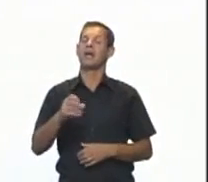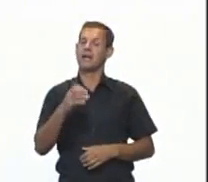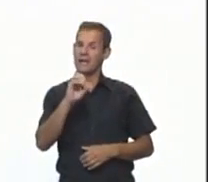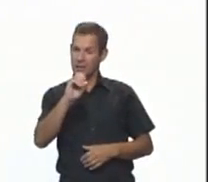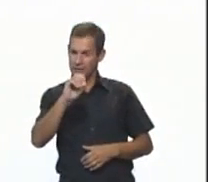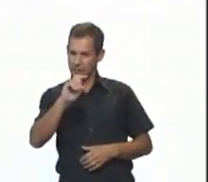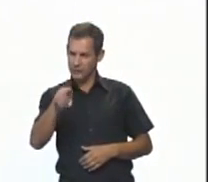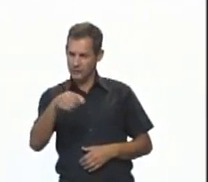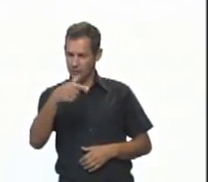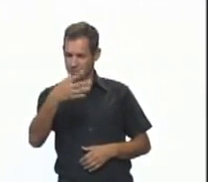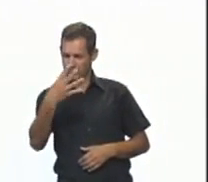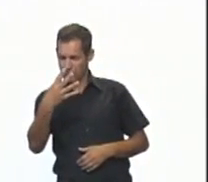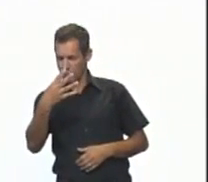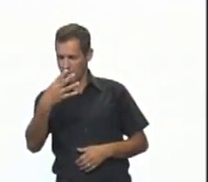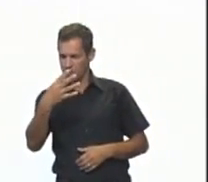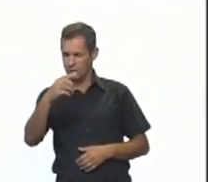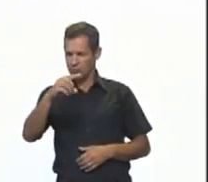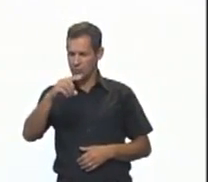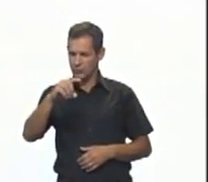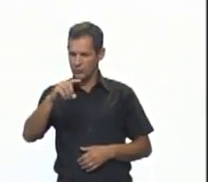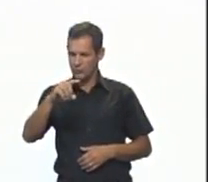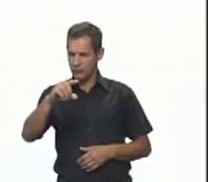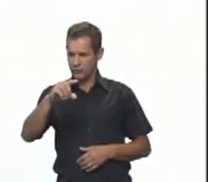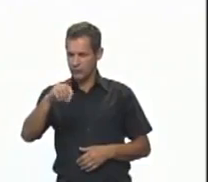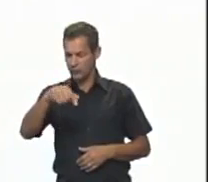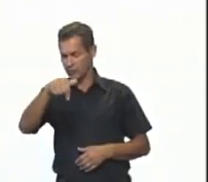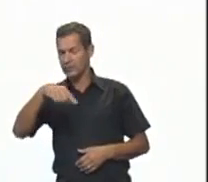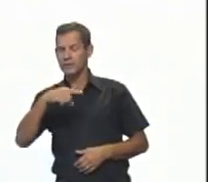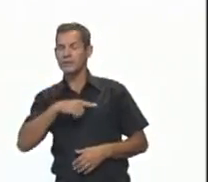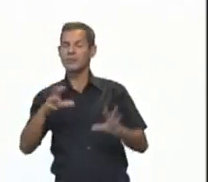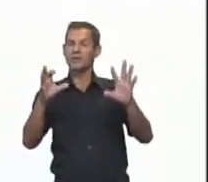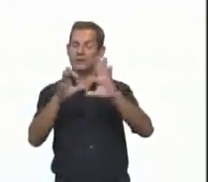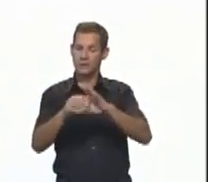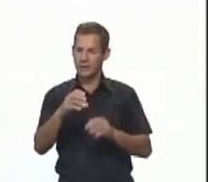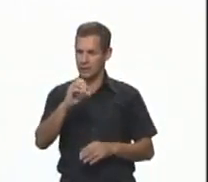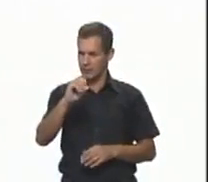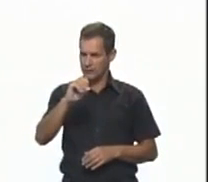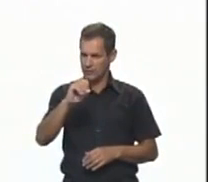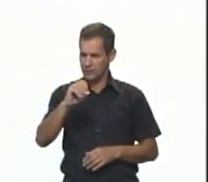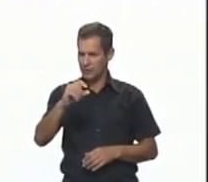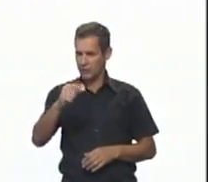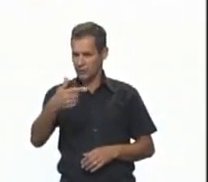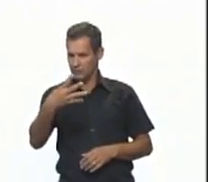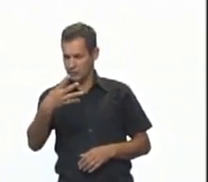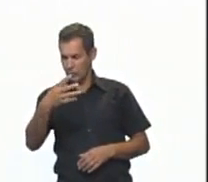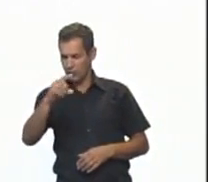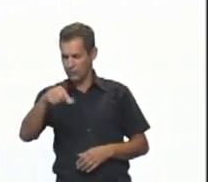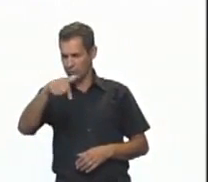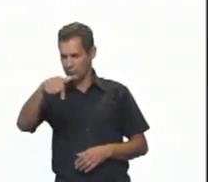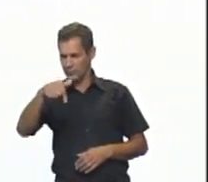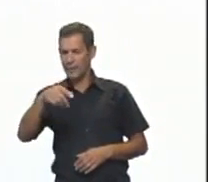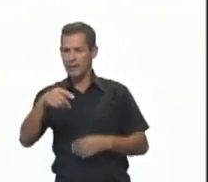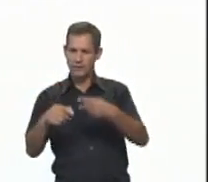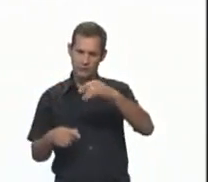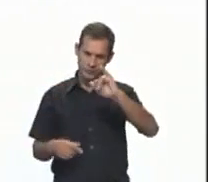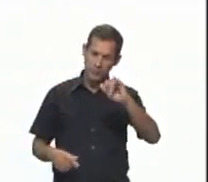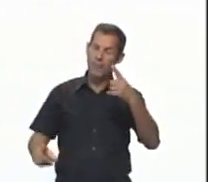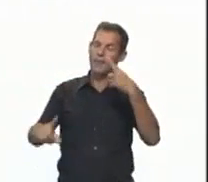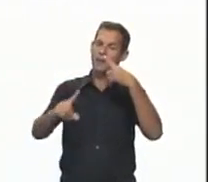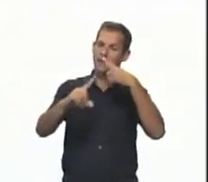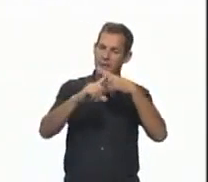de 0 a 24,7. Então, a gente tem a integral de 0 a 24,7 de π,